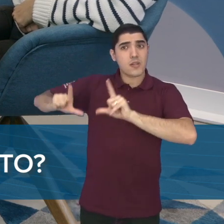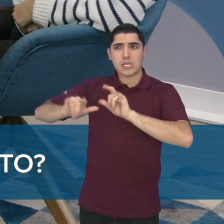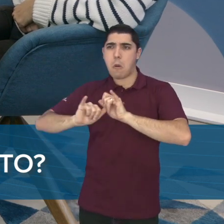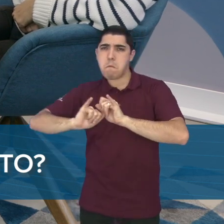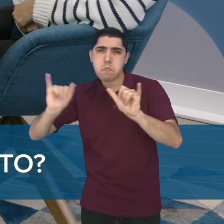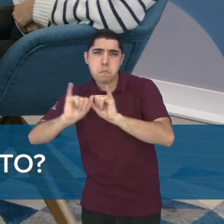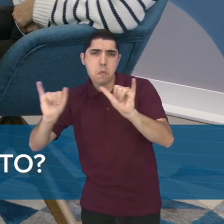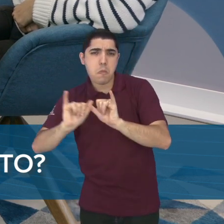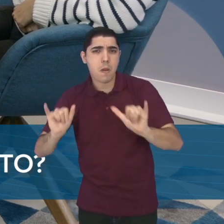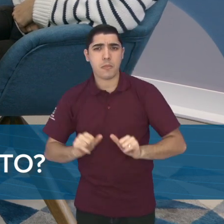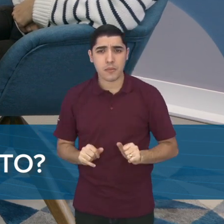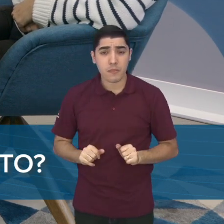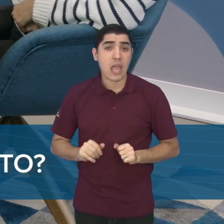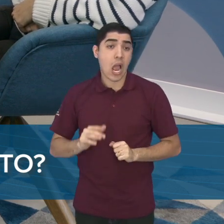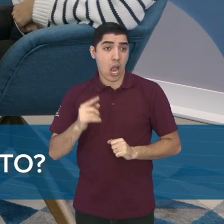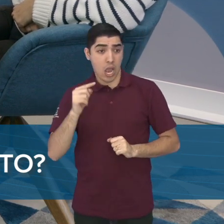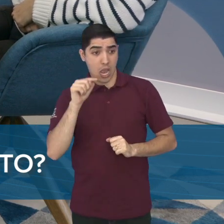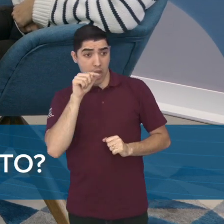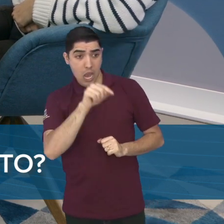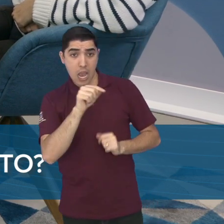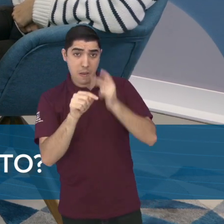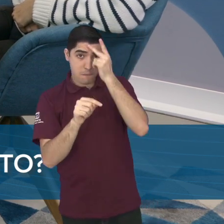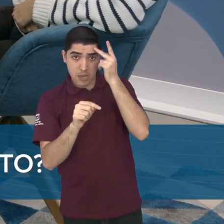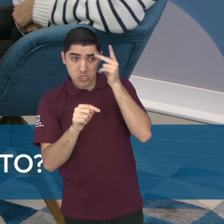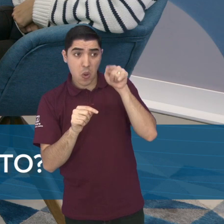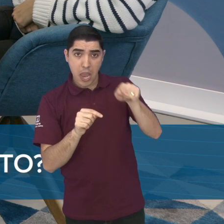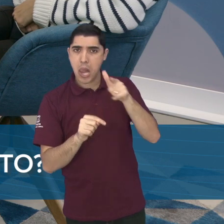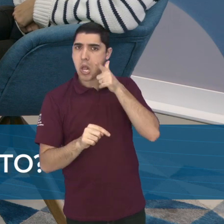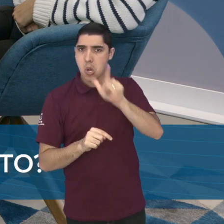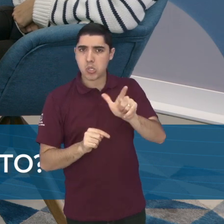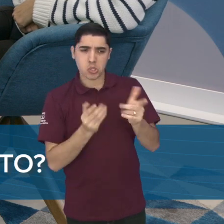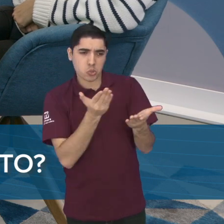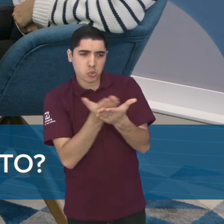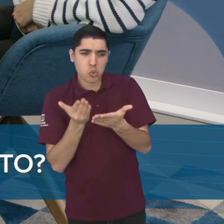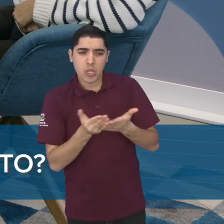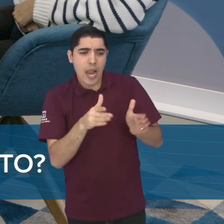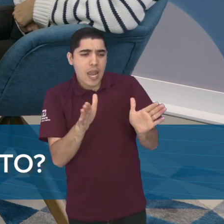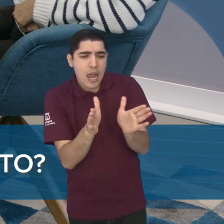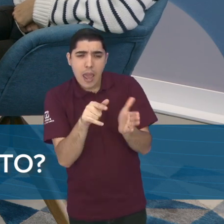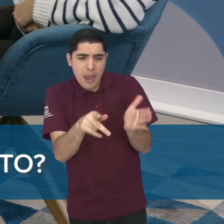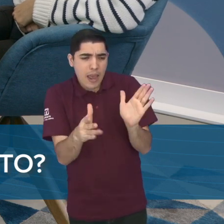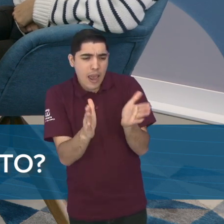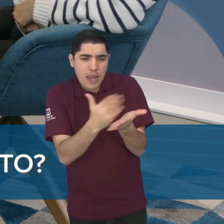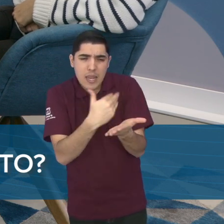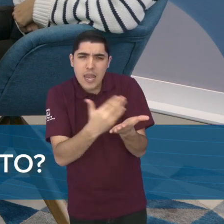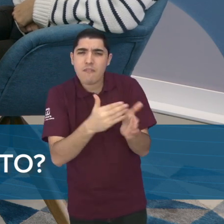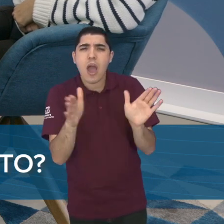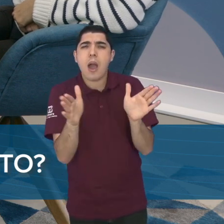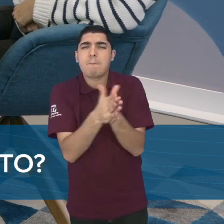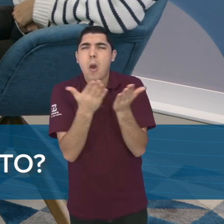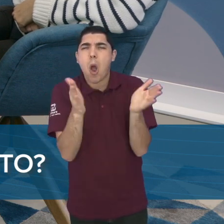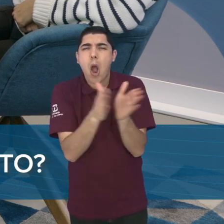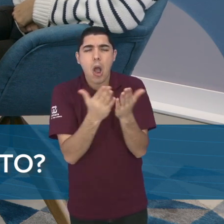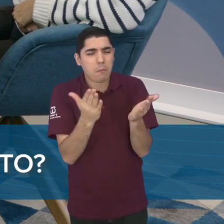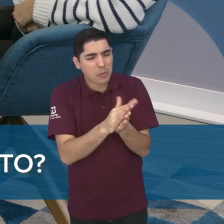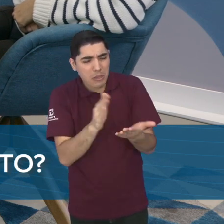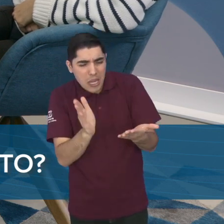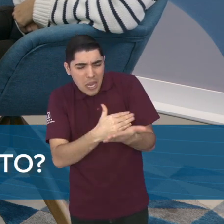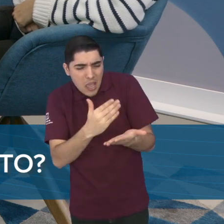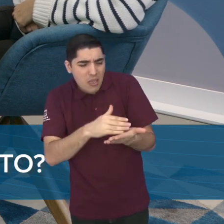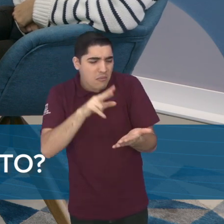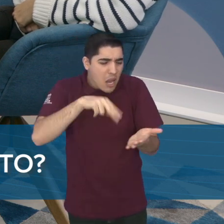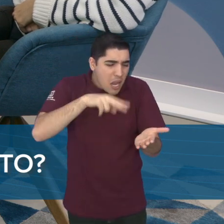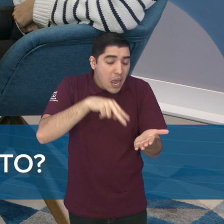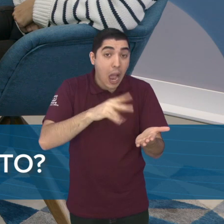explora isso. É o fulana que conseguiu estudar com livros que achou na rua, hoje vira juíza. Legal,